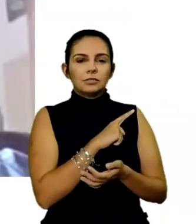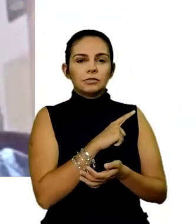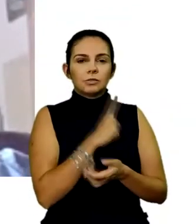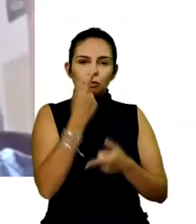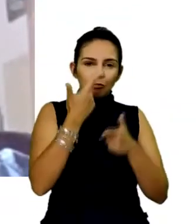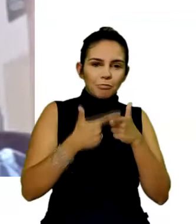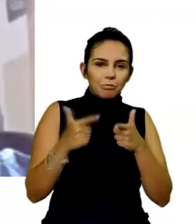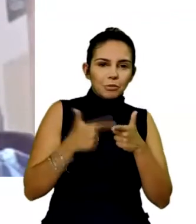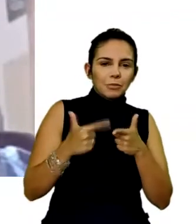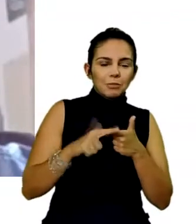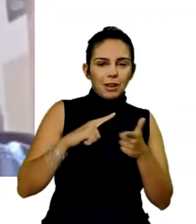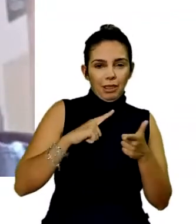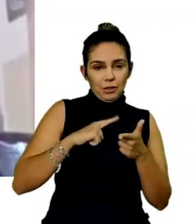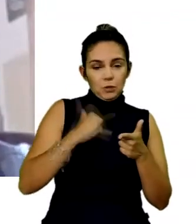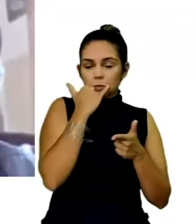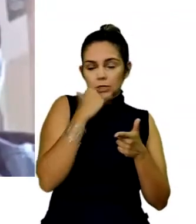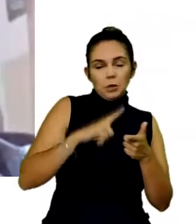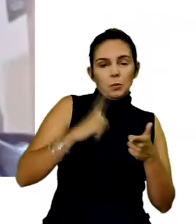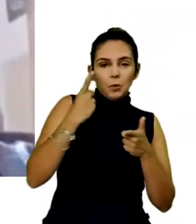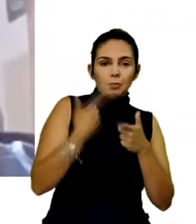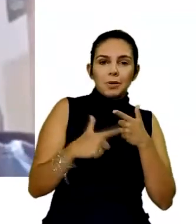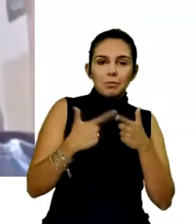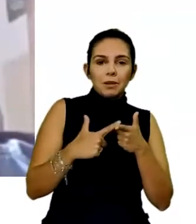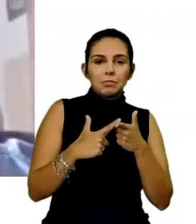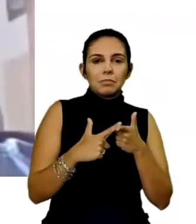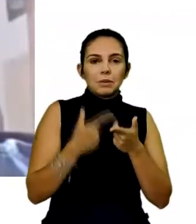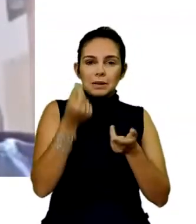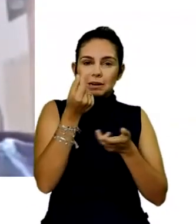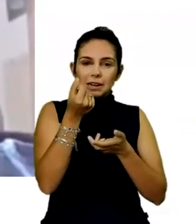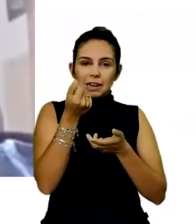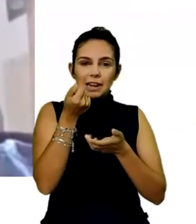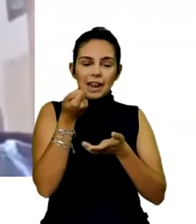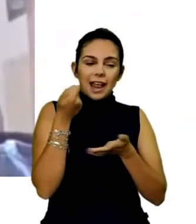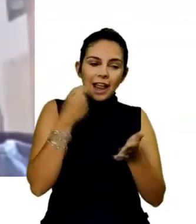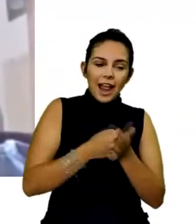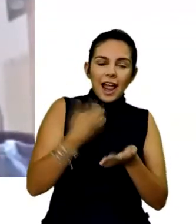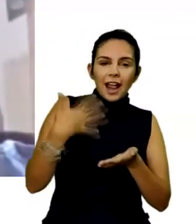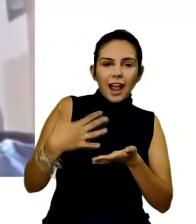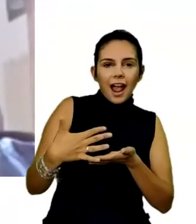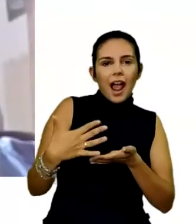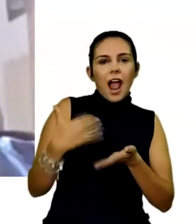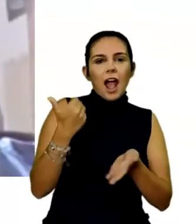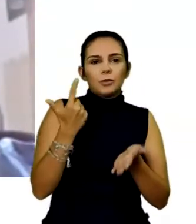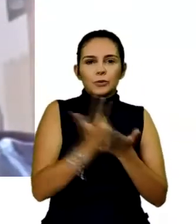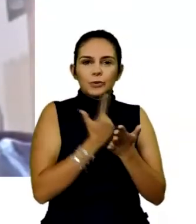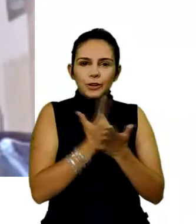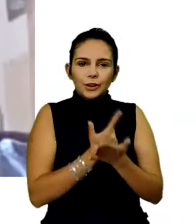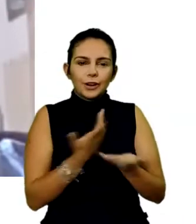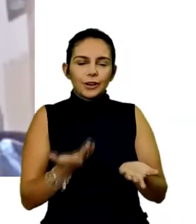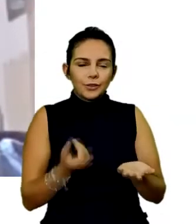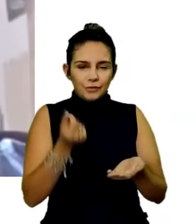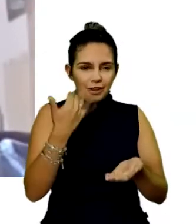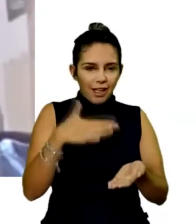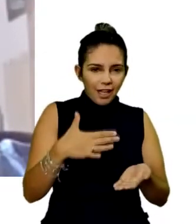um problema de preço de livro, nós temos um problema de